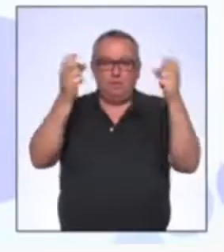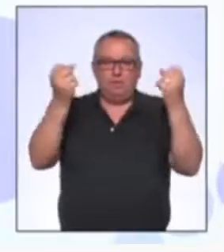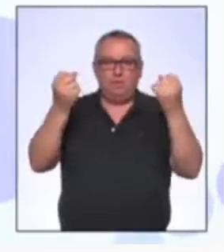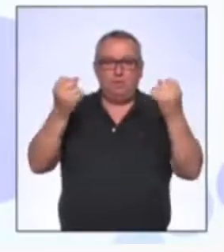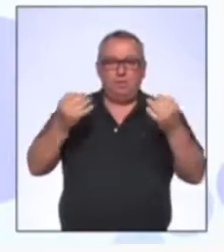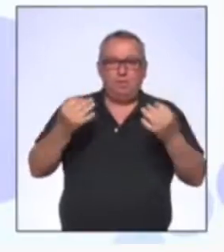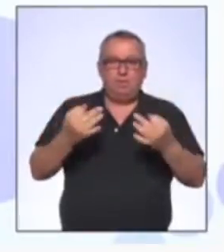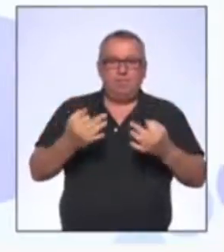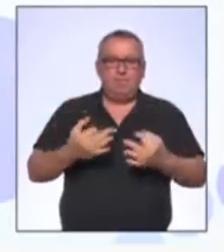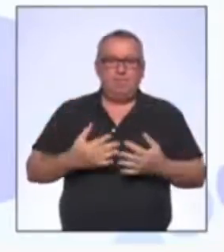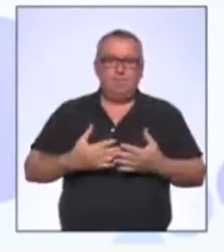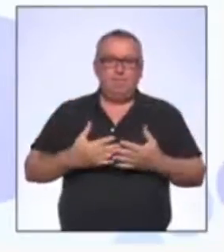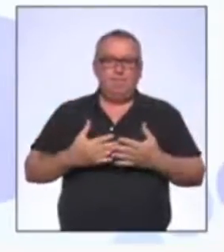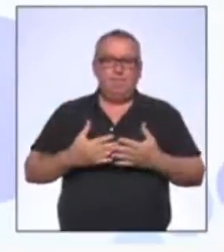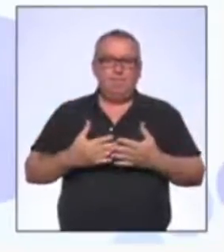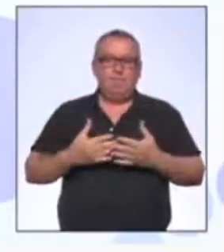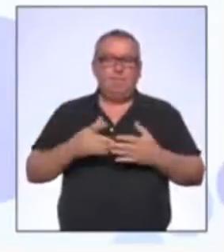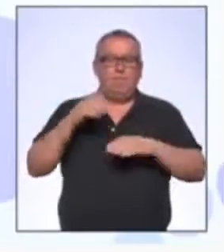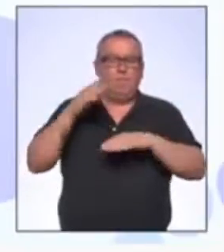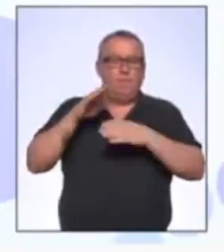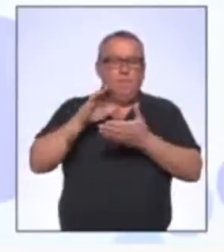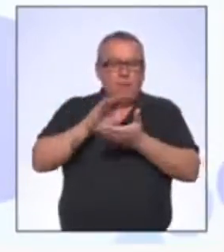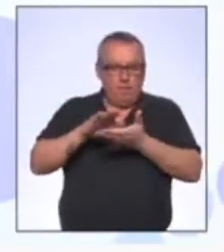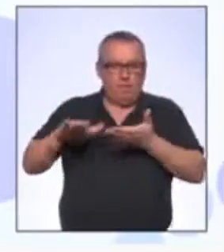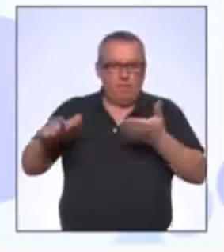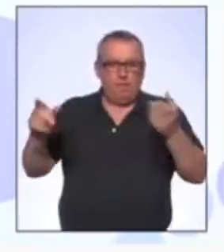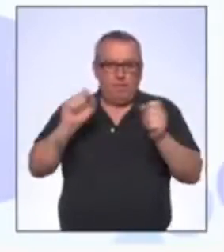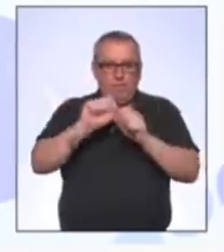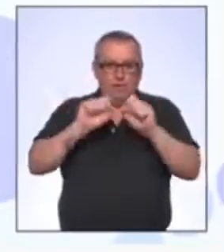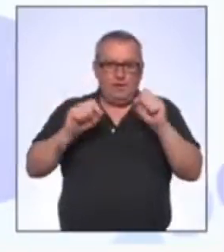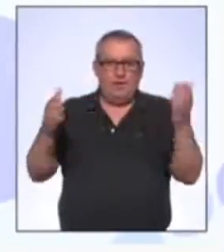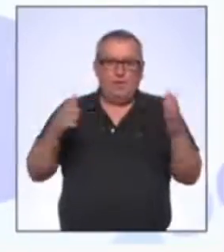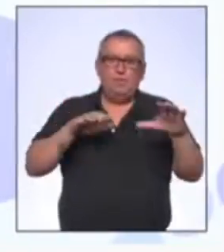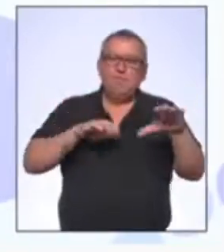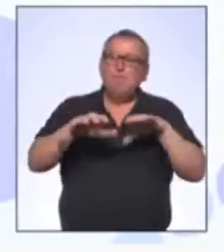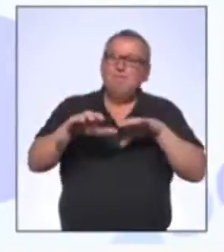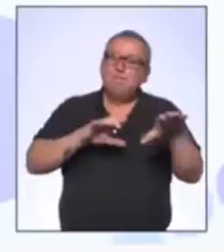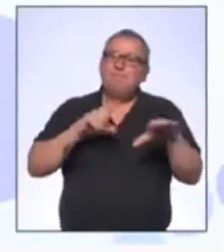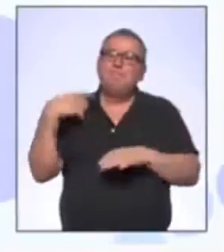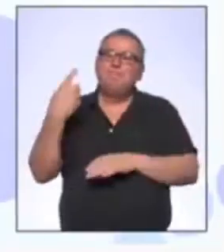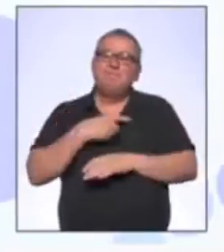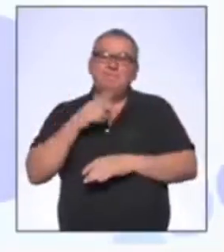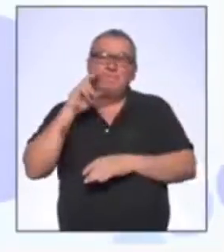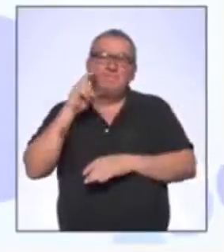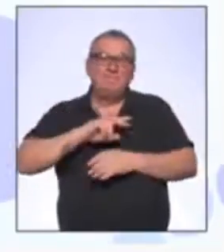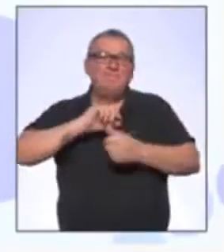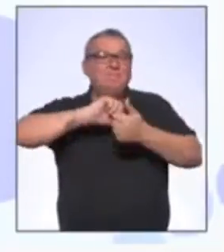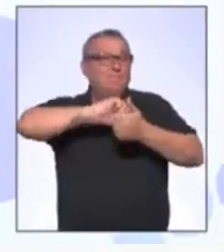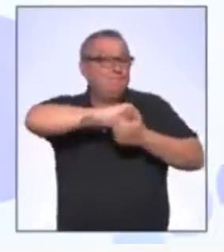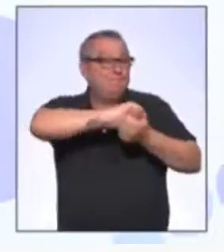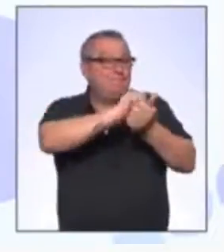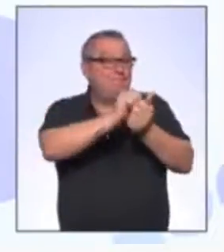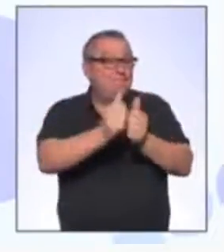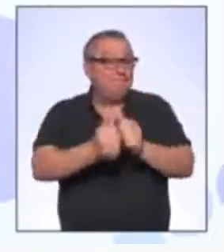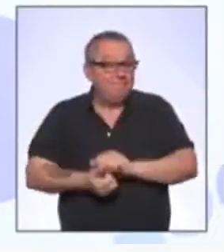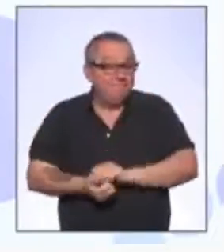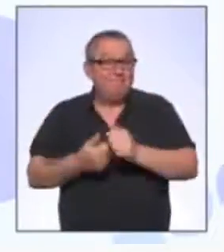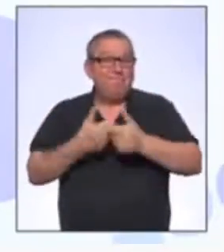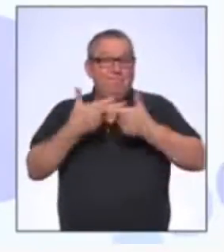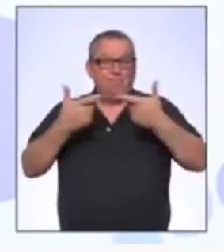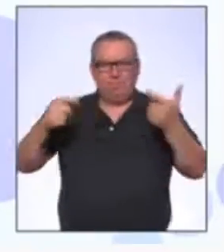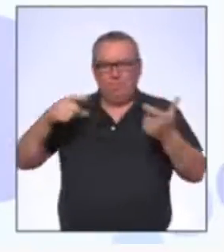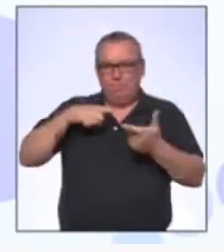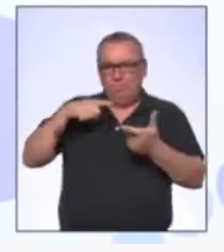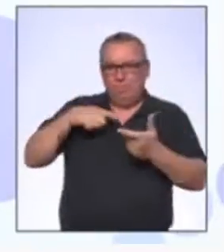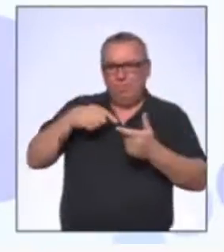durante a atividade que a gente for fazer desse movimento a gente vai adaptar e os objetos que